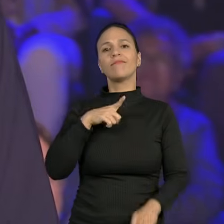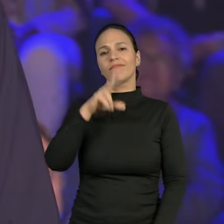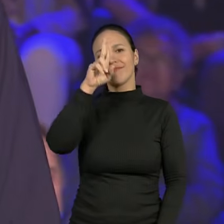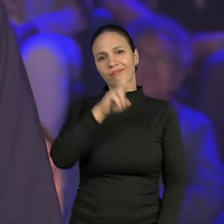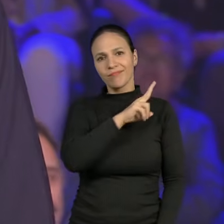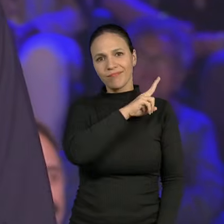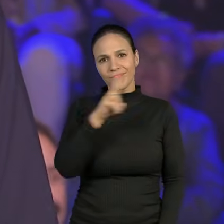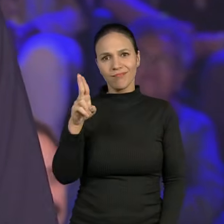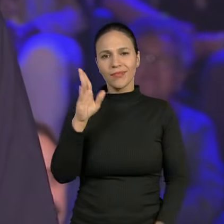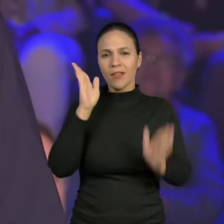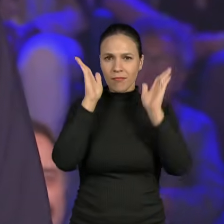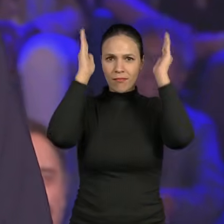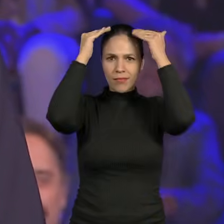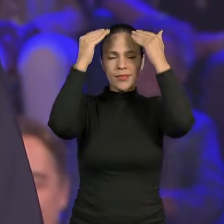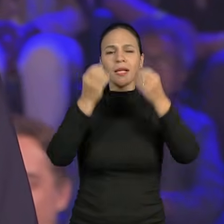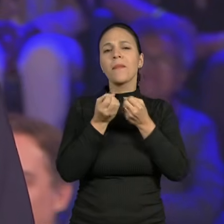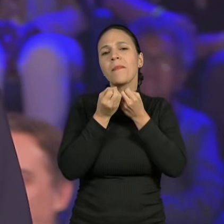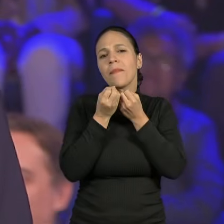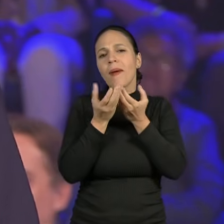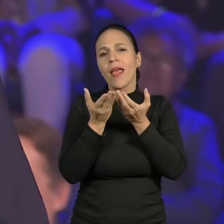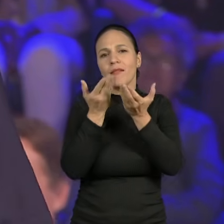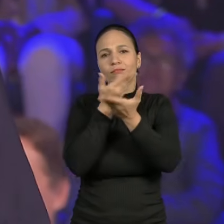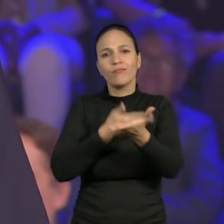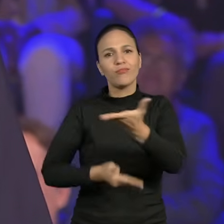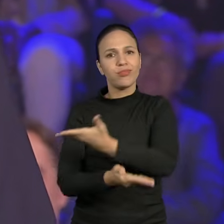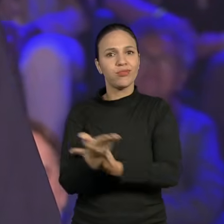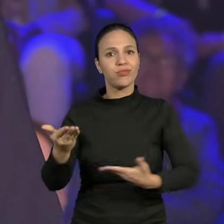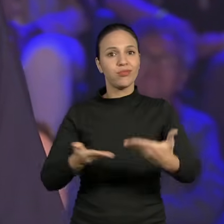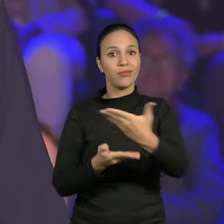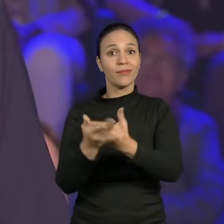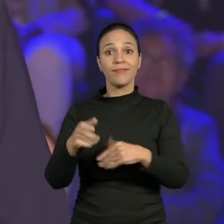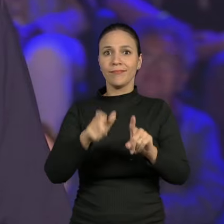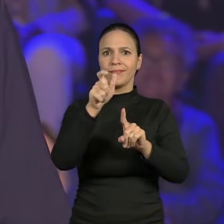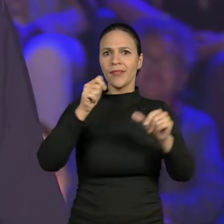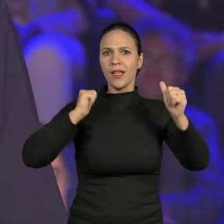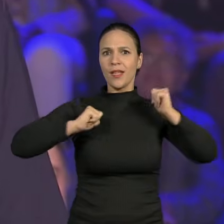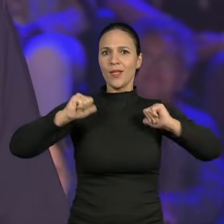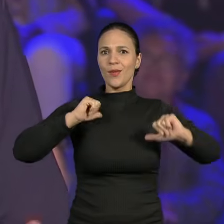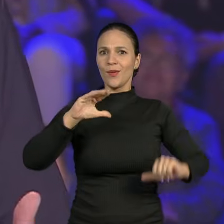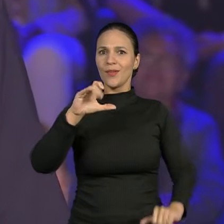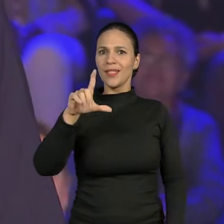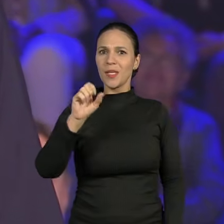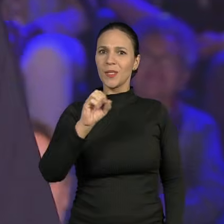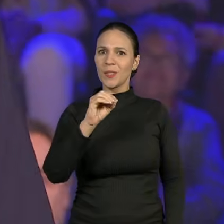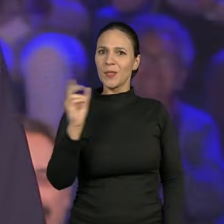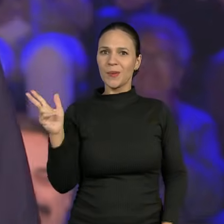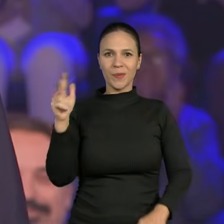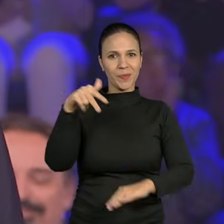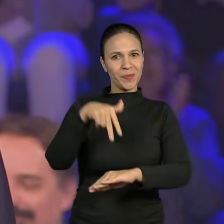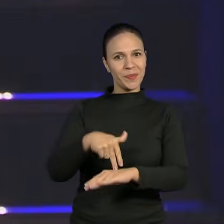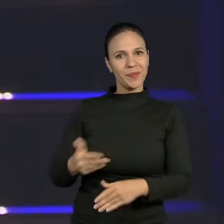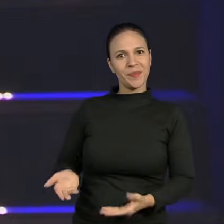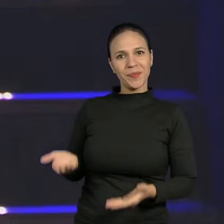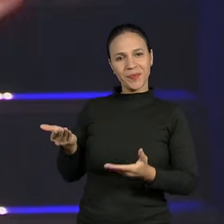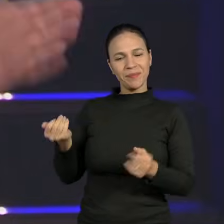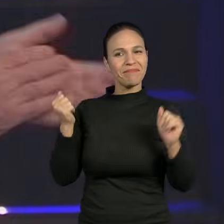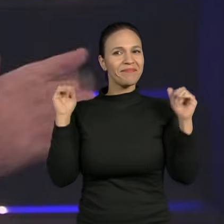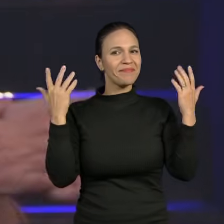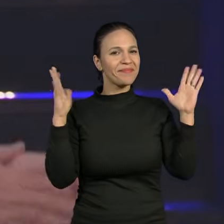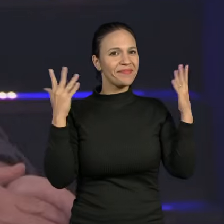de fazer o bem. Recebemos o talentoso ator Celso Frateschi.